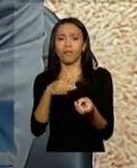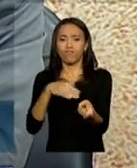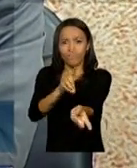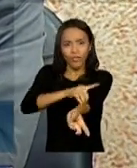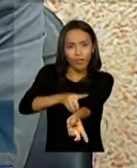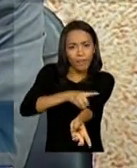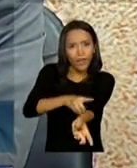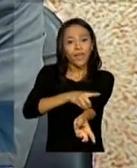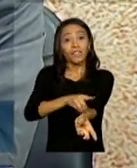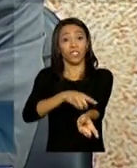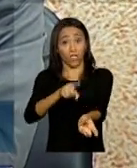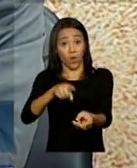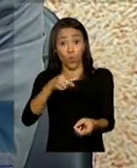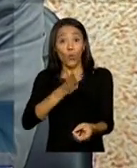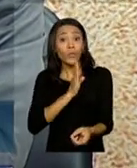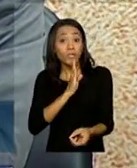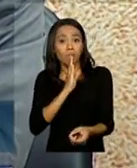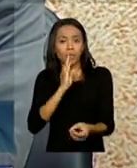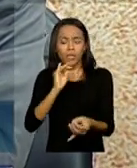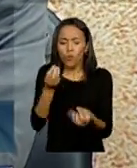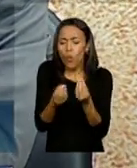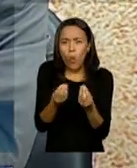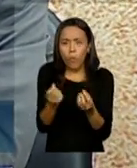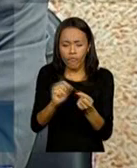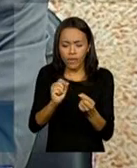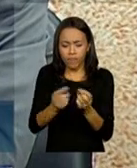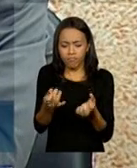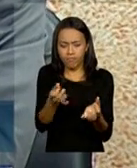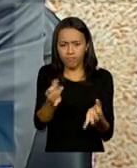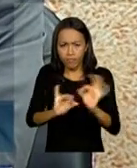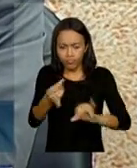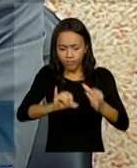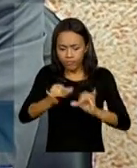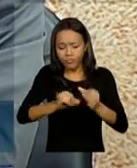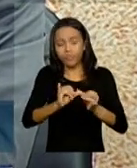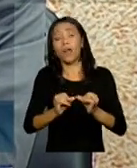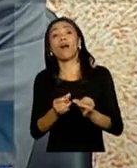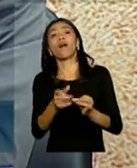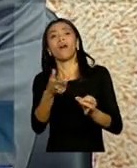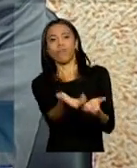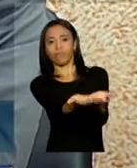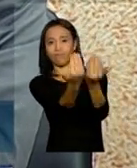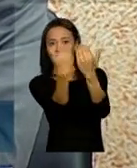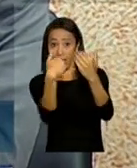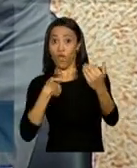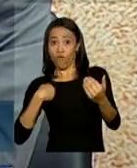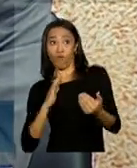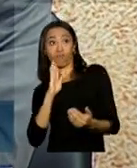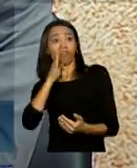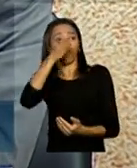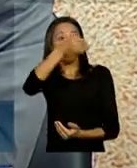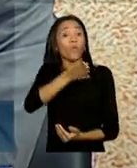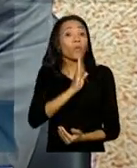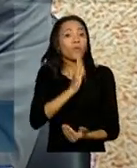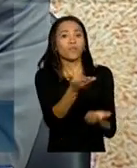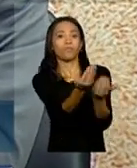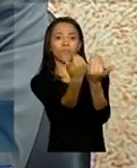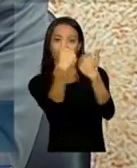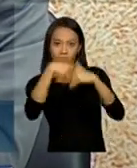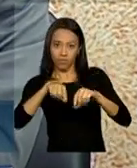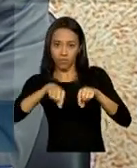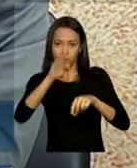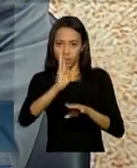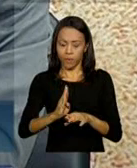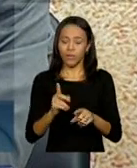Bras e para Laboratórios públicos brasileiros e também o andamento do programa Mais Médicos nós teremos agora no